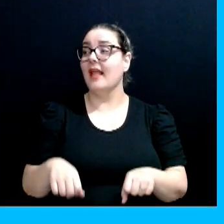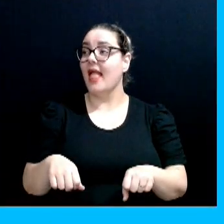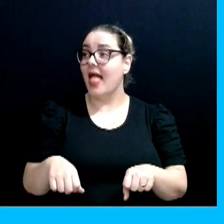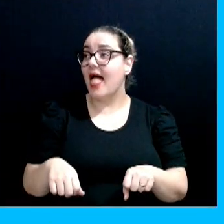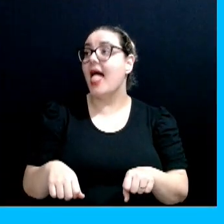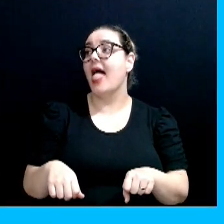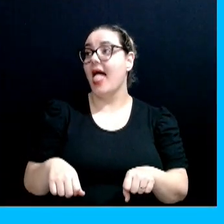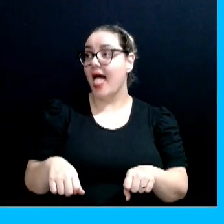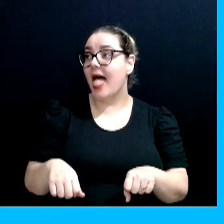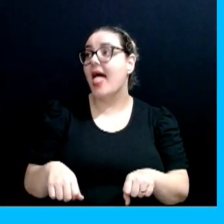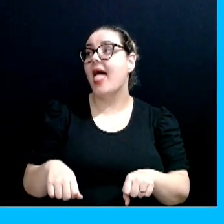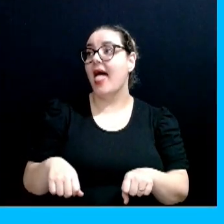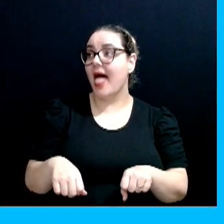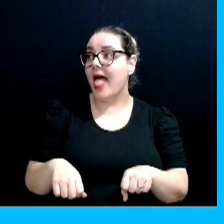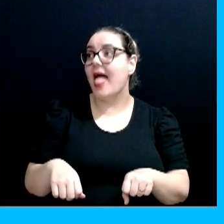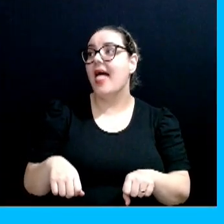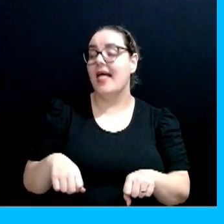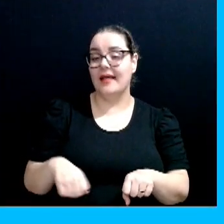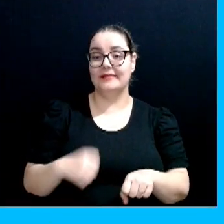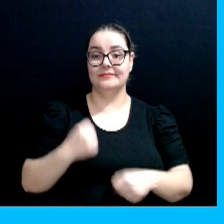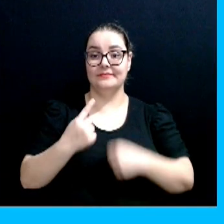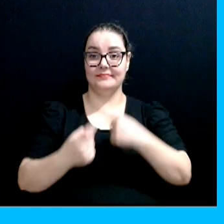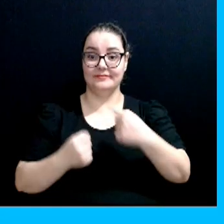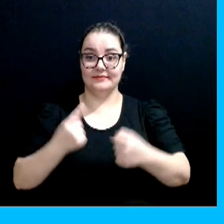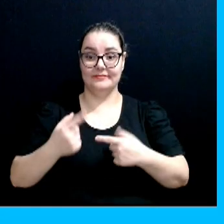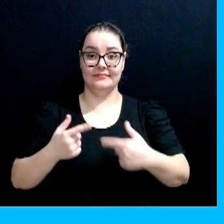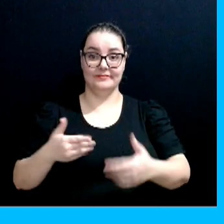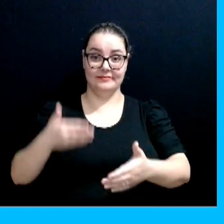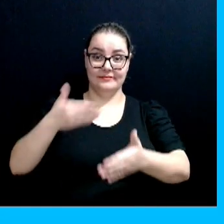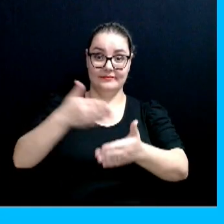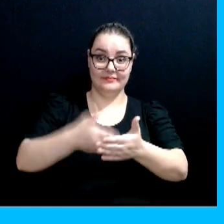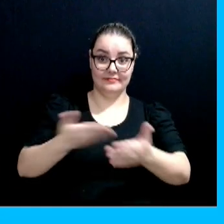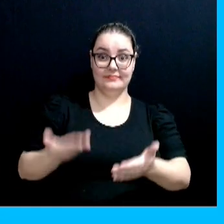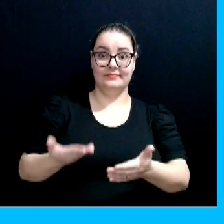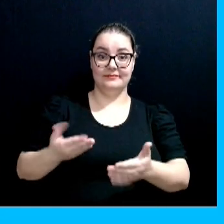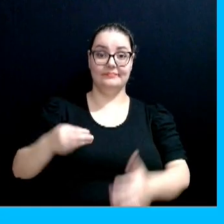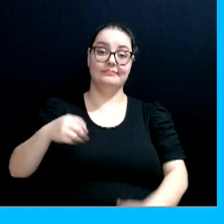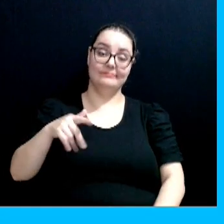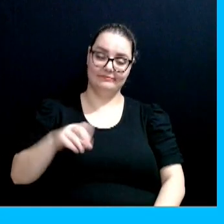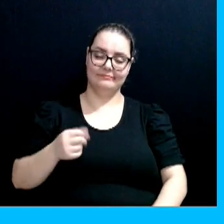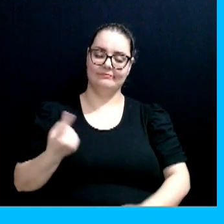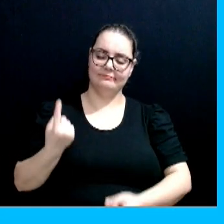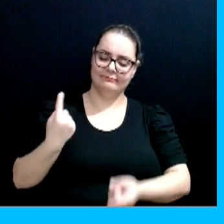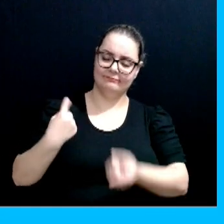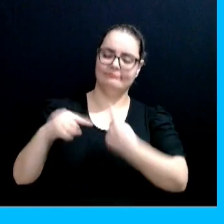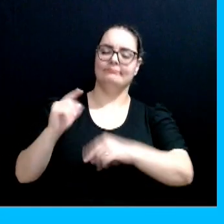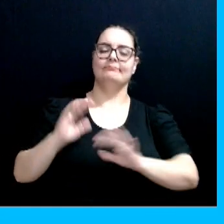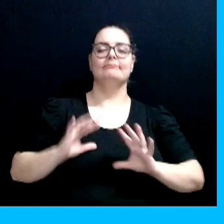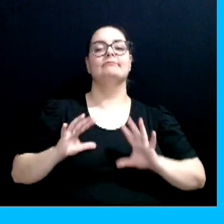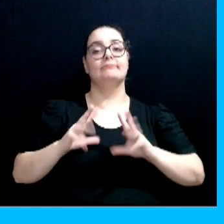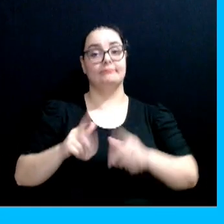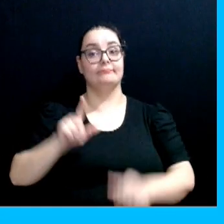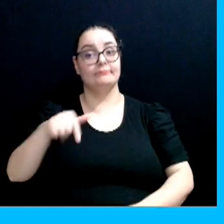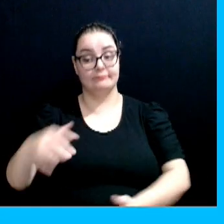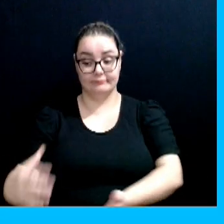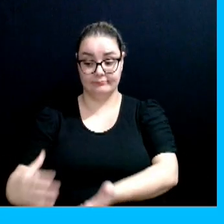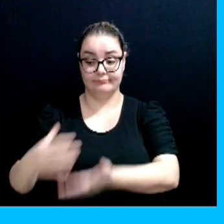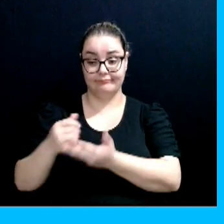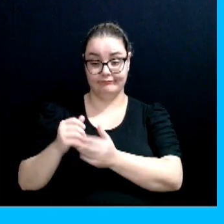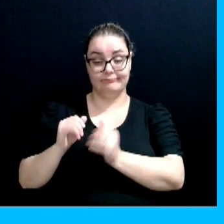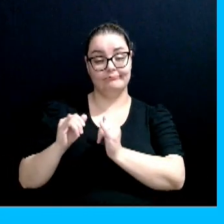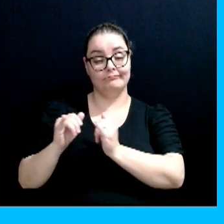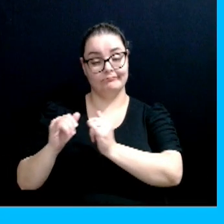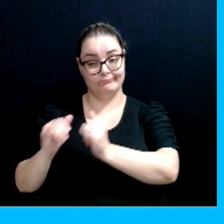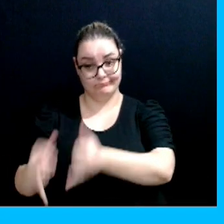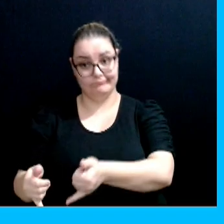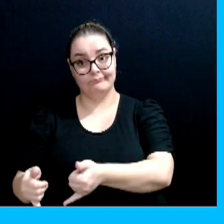no caminho do Mango, mas ele superou todos. Resgatado após ser encontrado abandonado e com uma